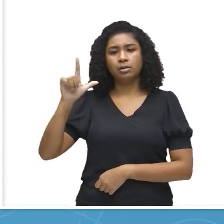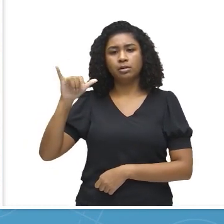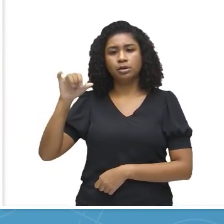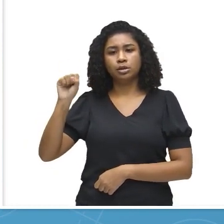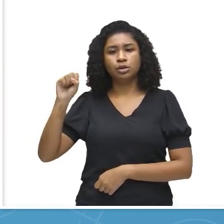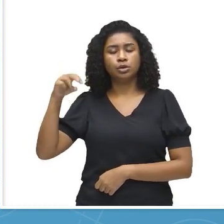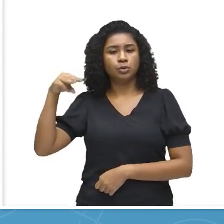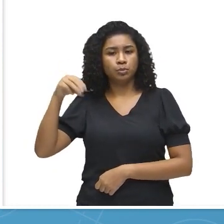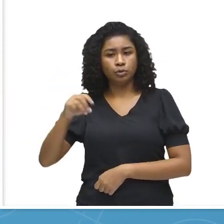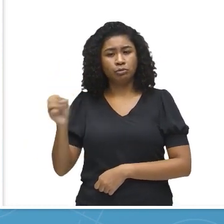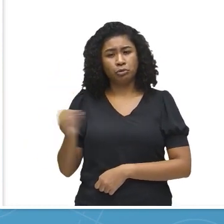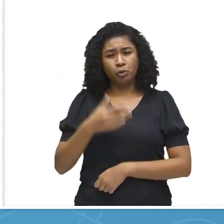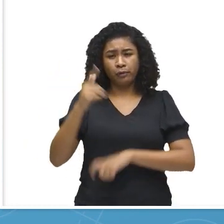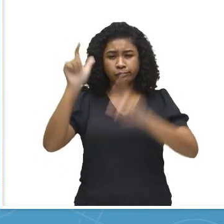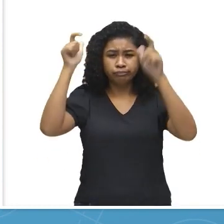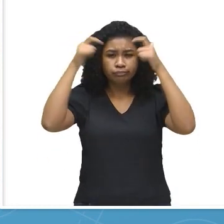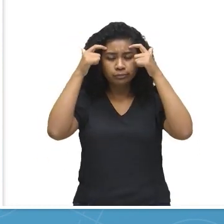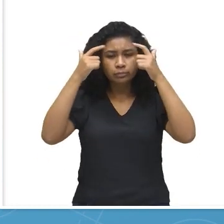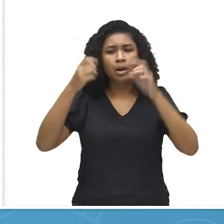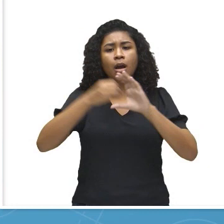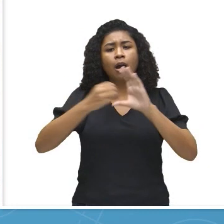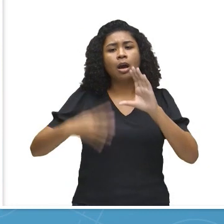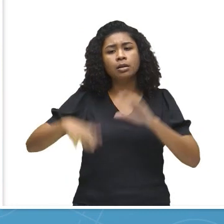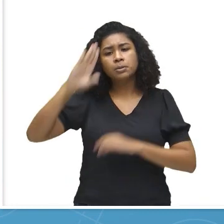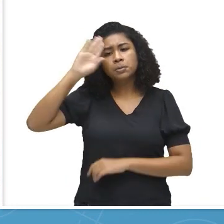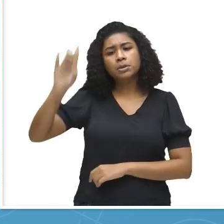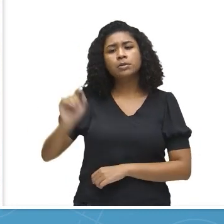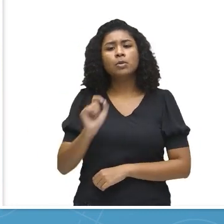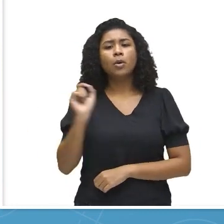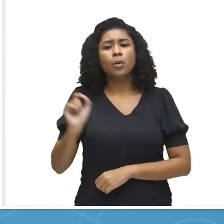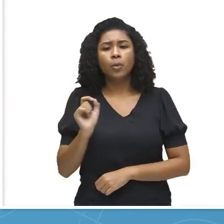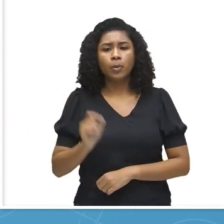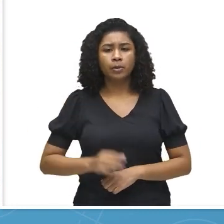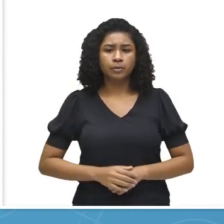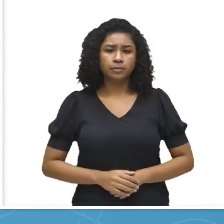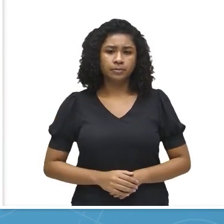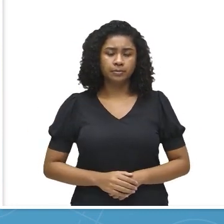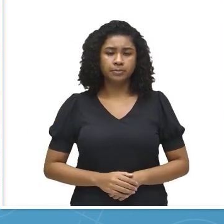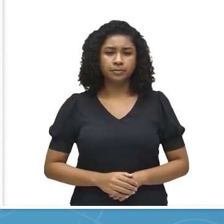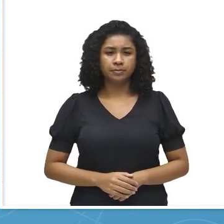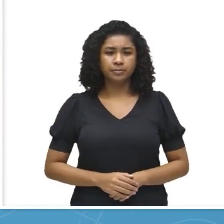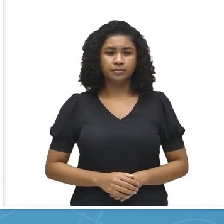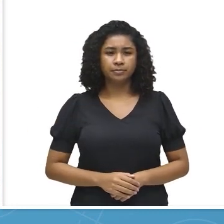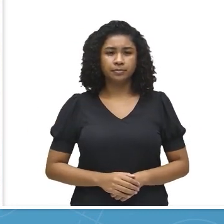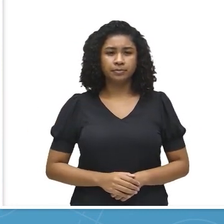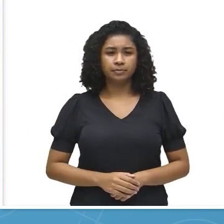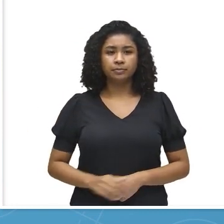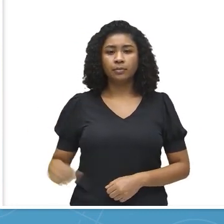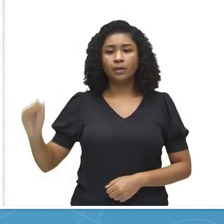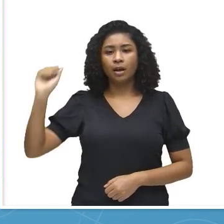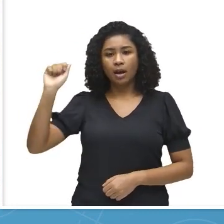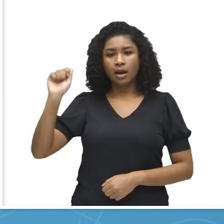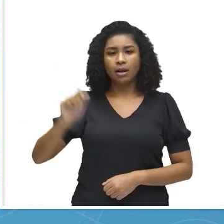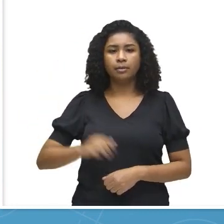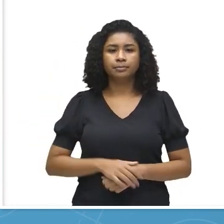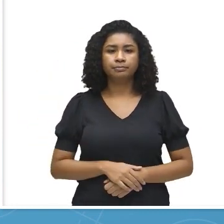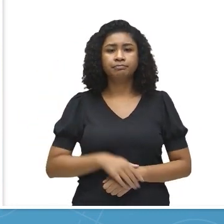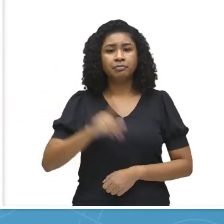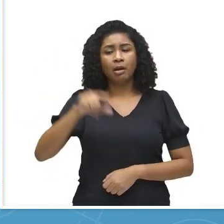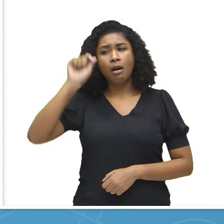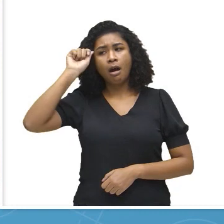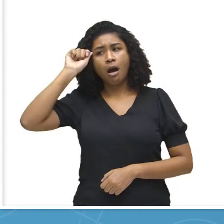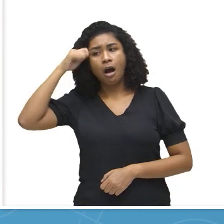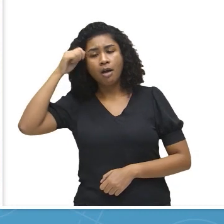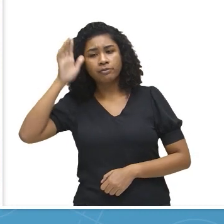imperialismo foi a alternativa A, para a gente na tela: convívio pacífico entre africanos e